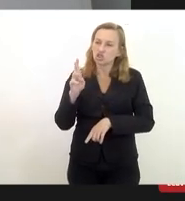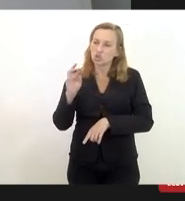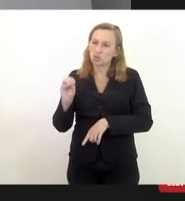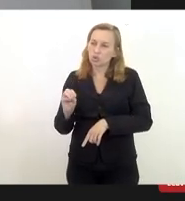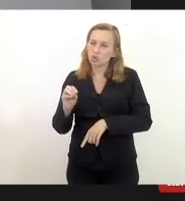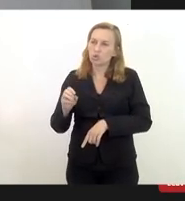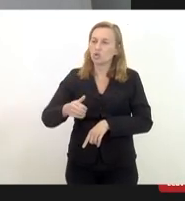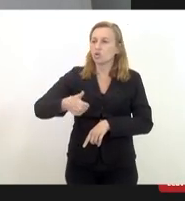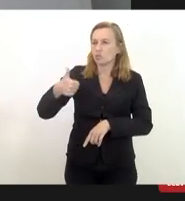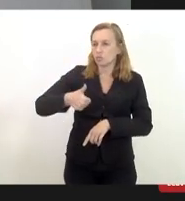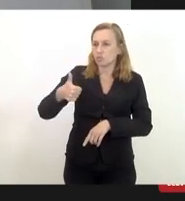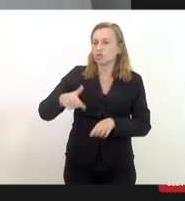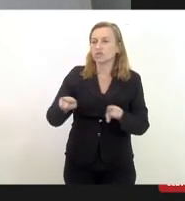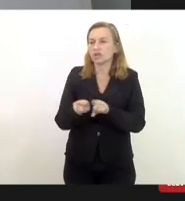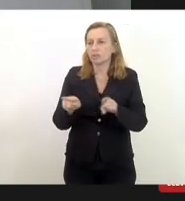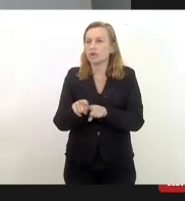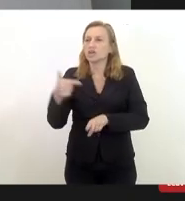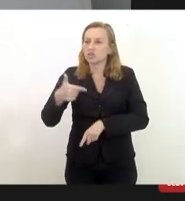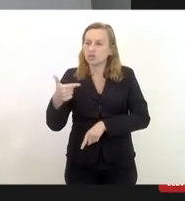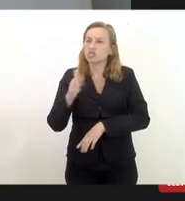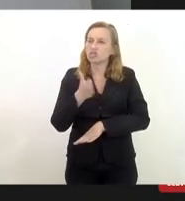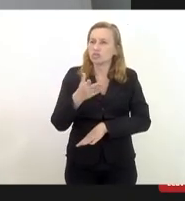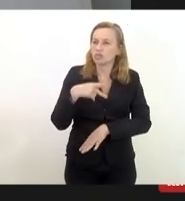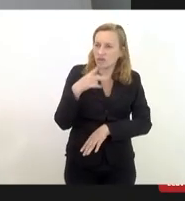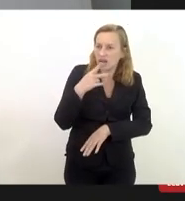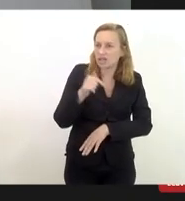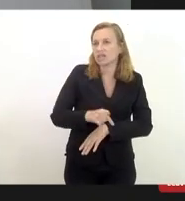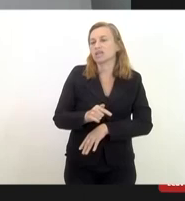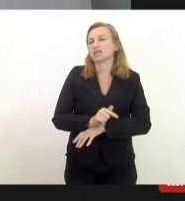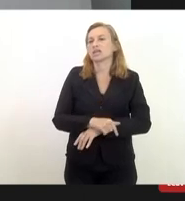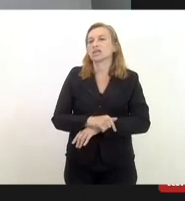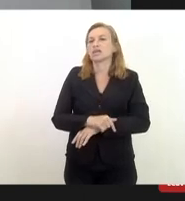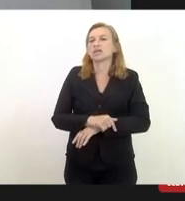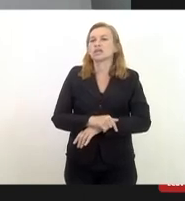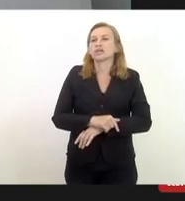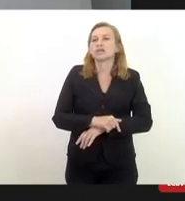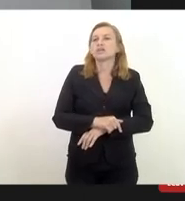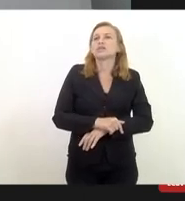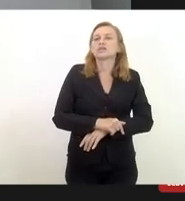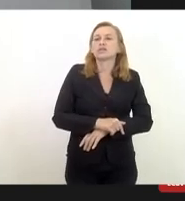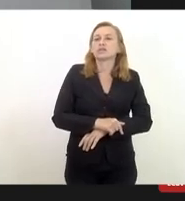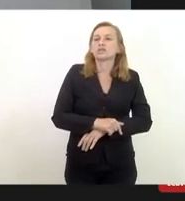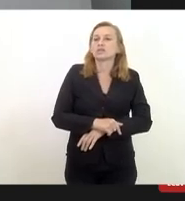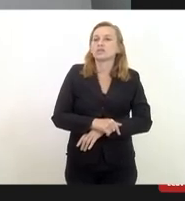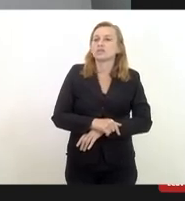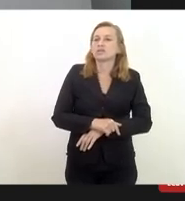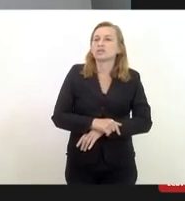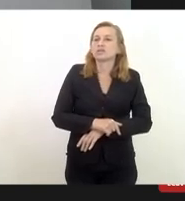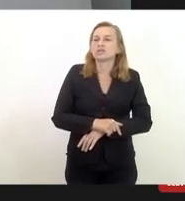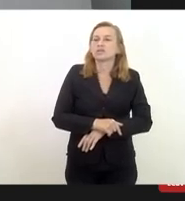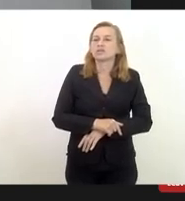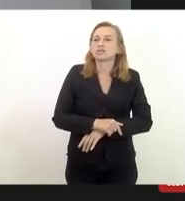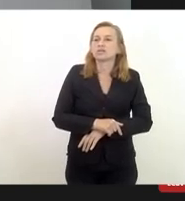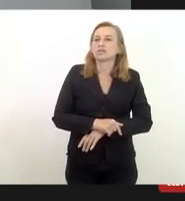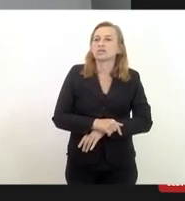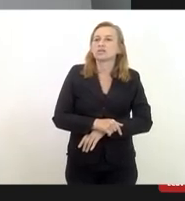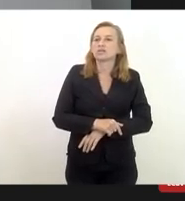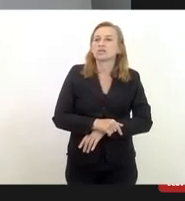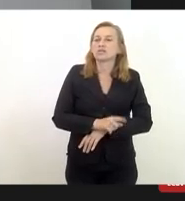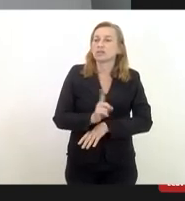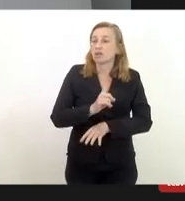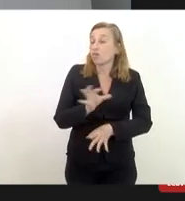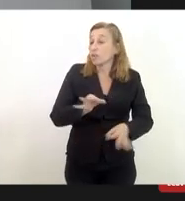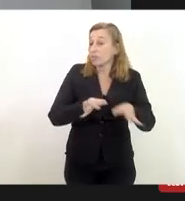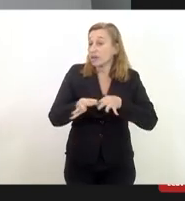2. Como já foi colocado aqui, com o desmonte da equipe, com